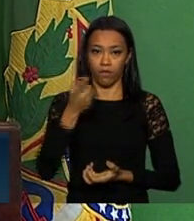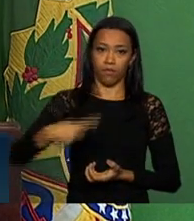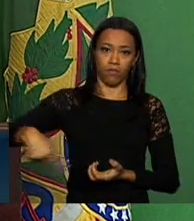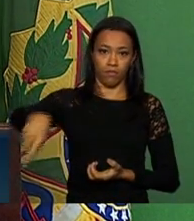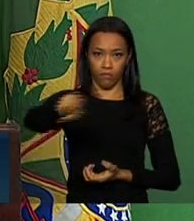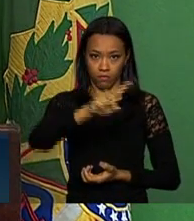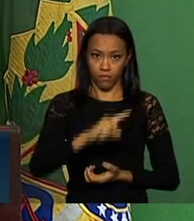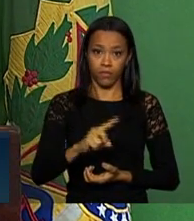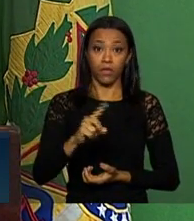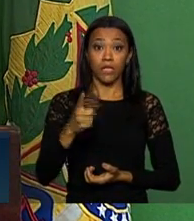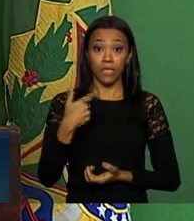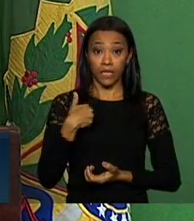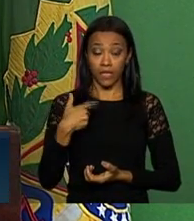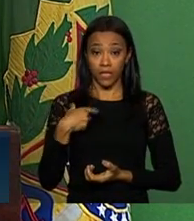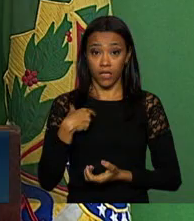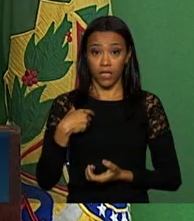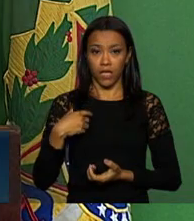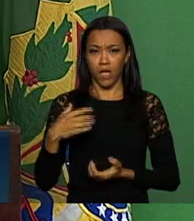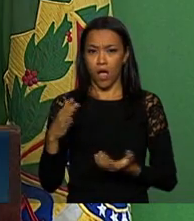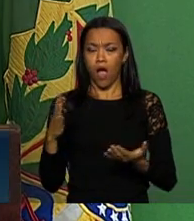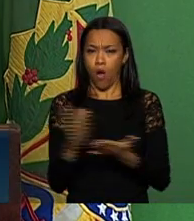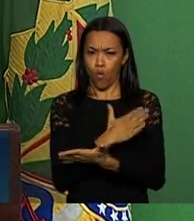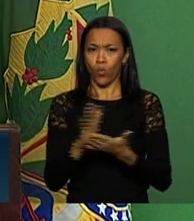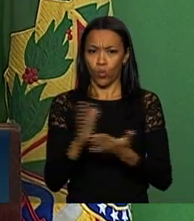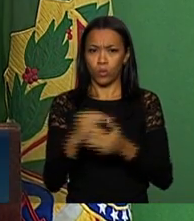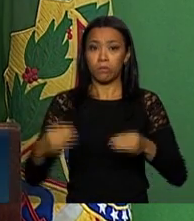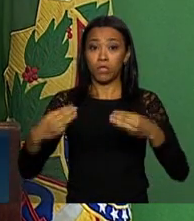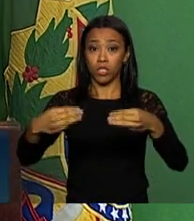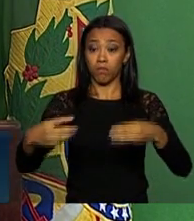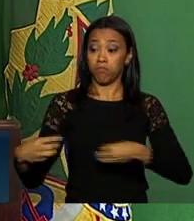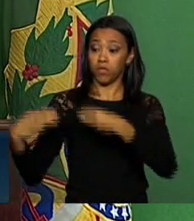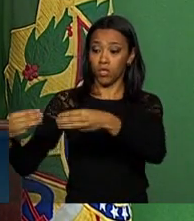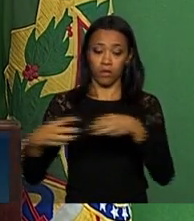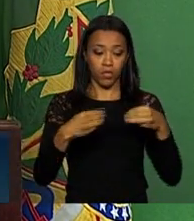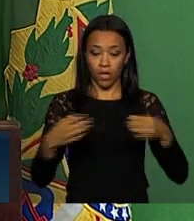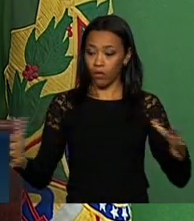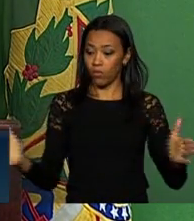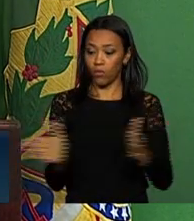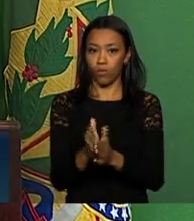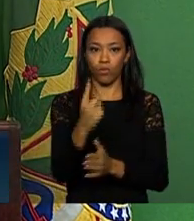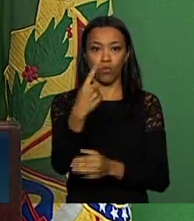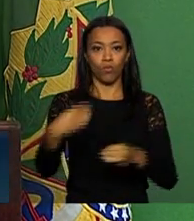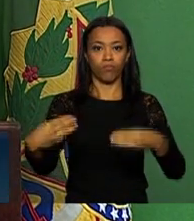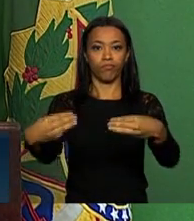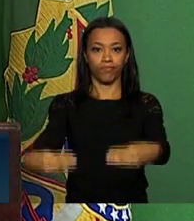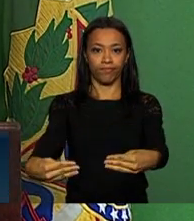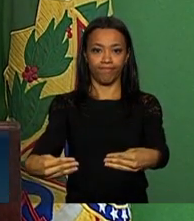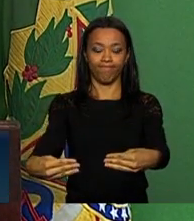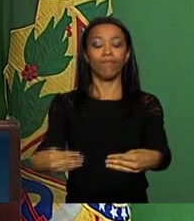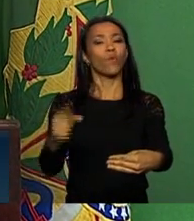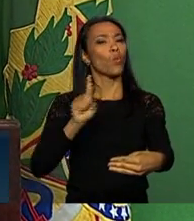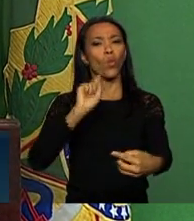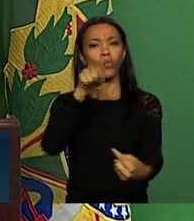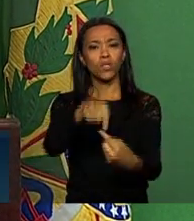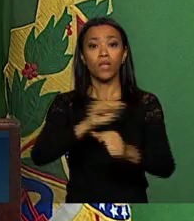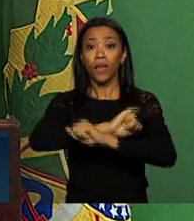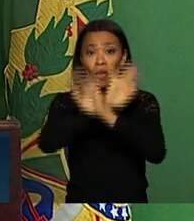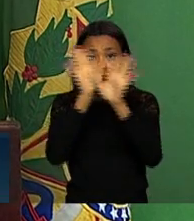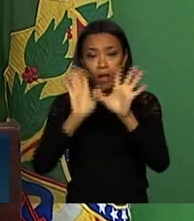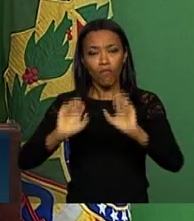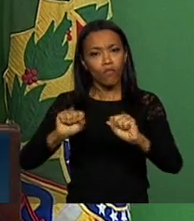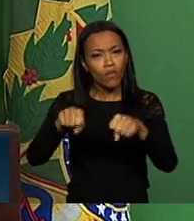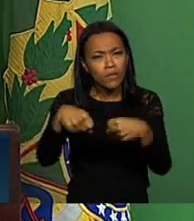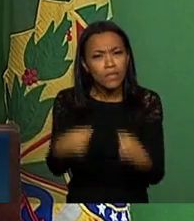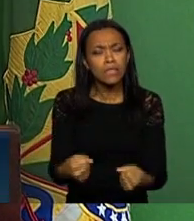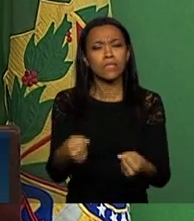a fusão de alguns de alguns dos Ministérios tem um objetivo claro que é fortalecer da